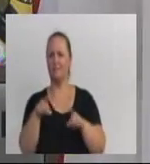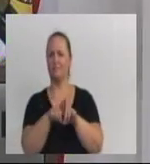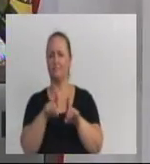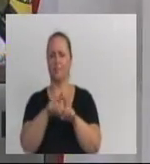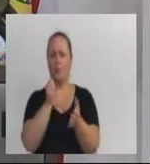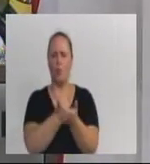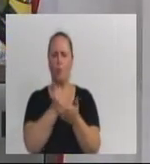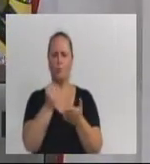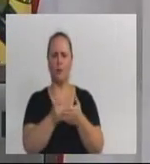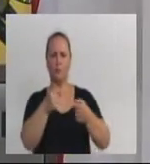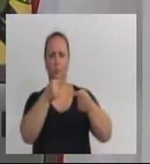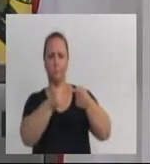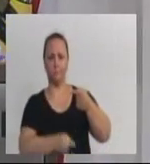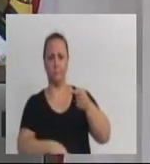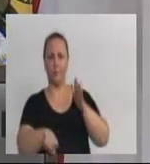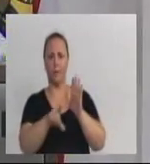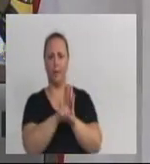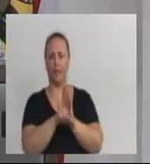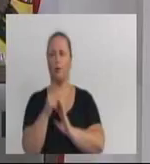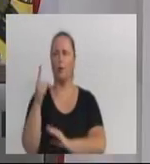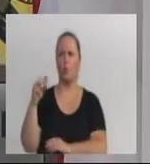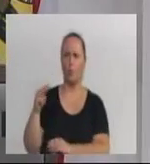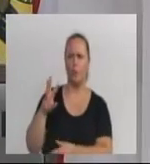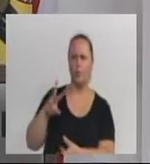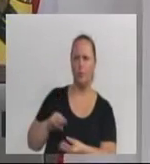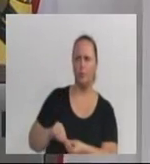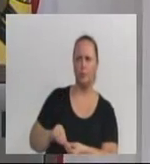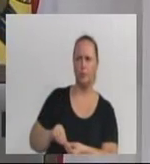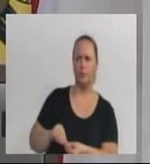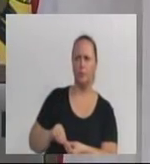forma irregular. Só mais um minuto para concluir, presidente.